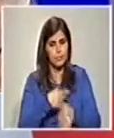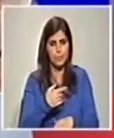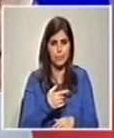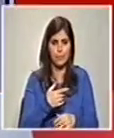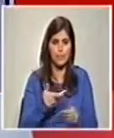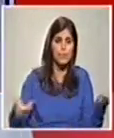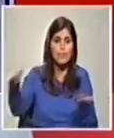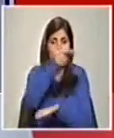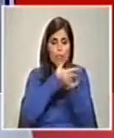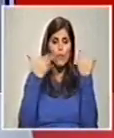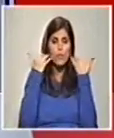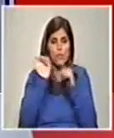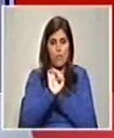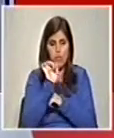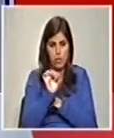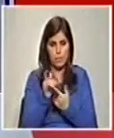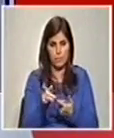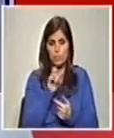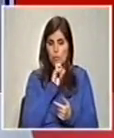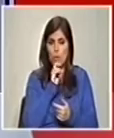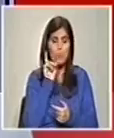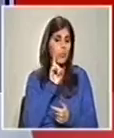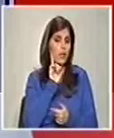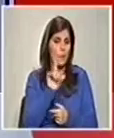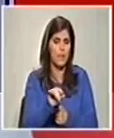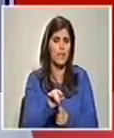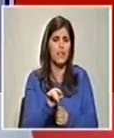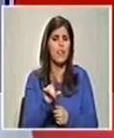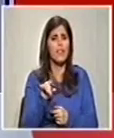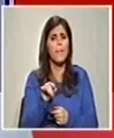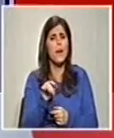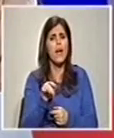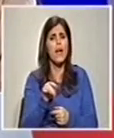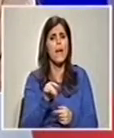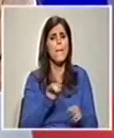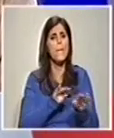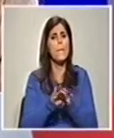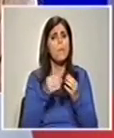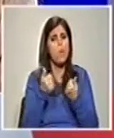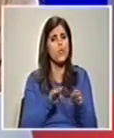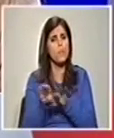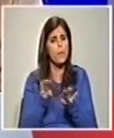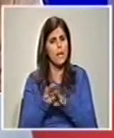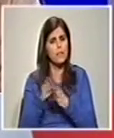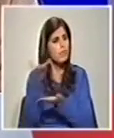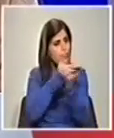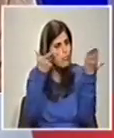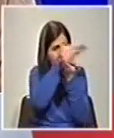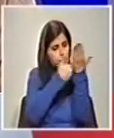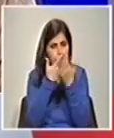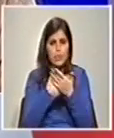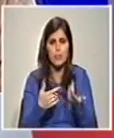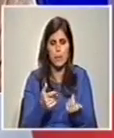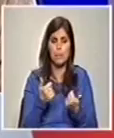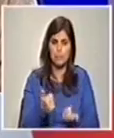informação, da vossa informação privilegiada, pode ser importante. Exatamente. Também. Exatamente. E depois também a partilha de boas práticas entre eles. Para abrir portas e fazer pontos. Claro. Não é? Mas muitas vezes também a partilha